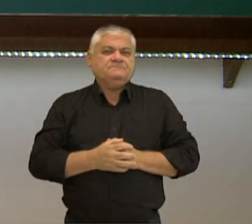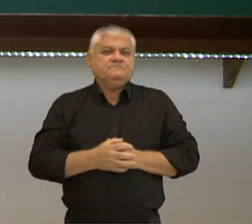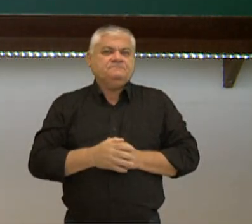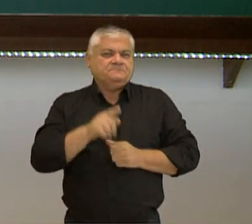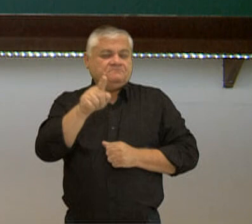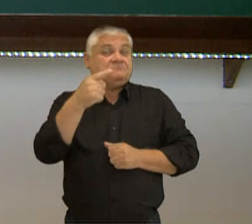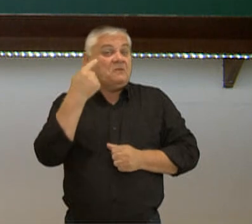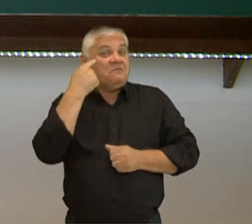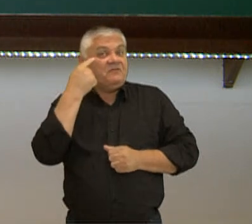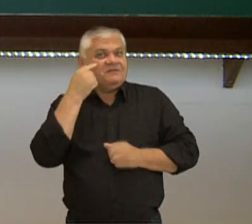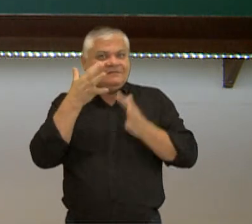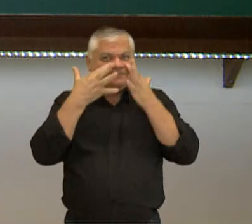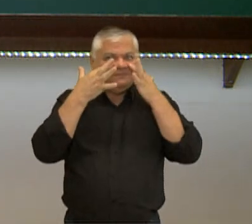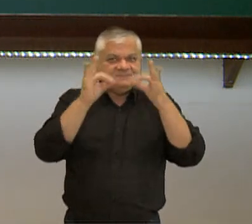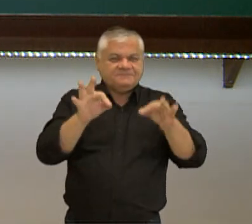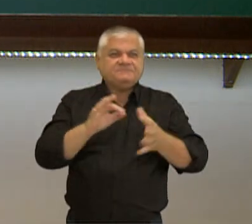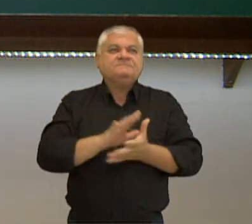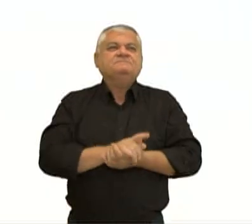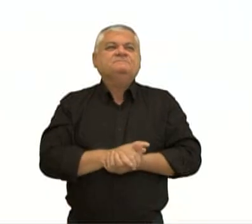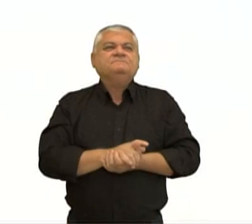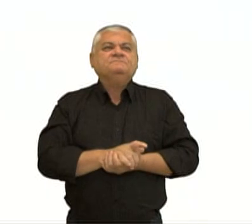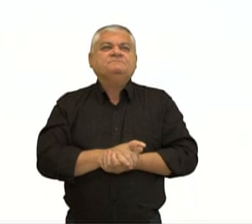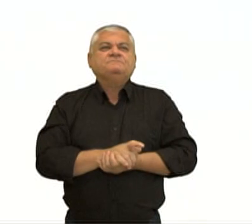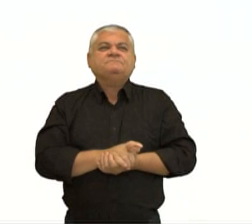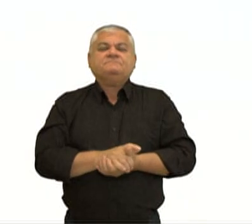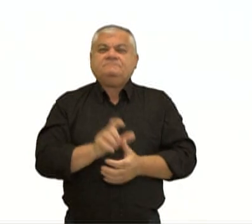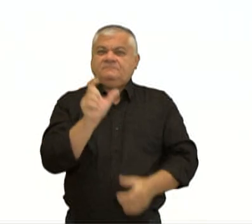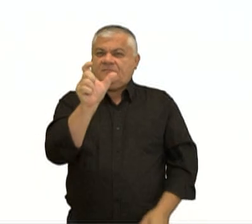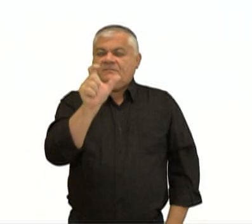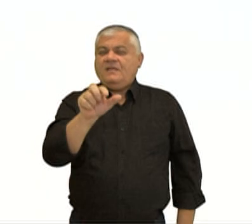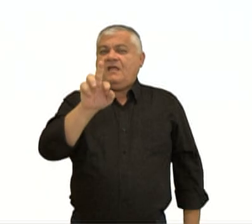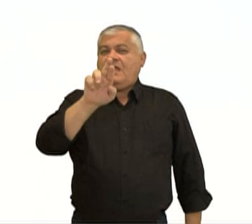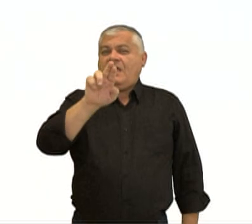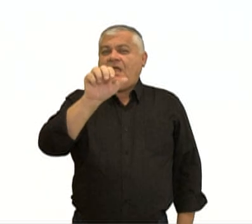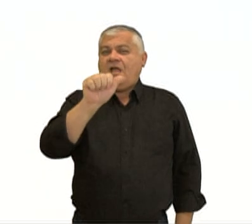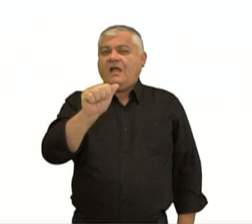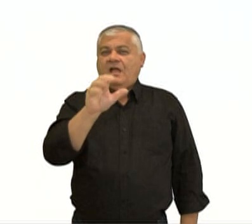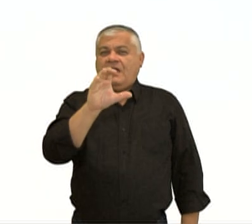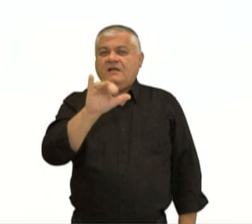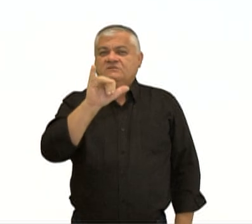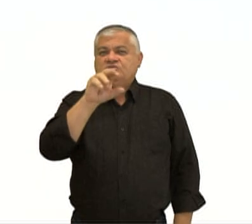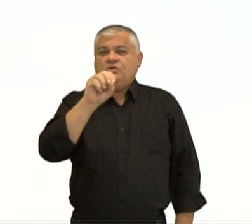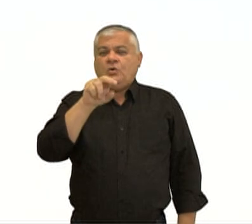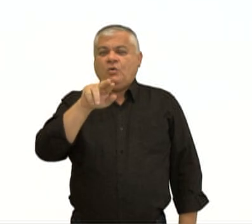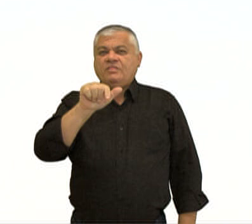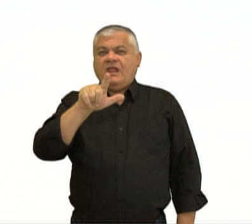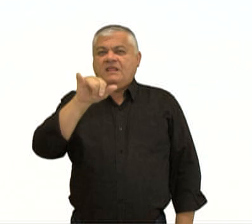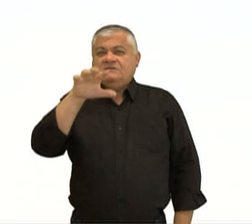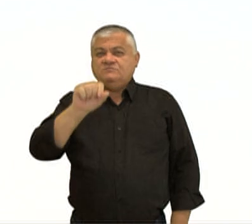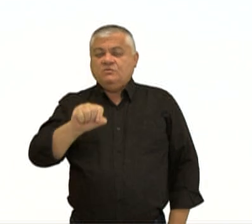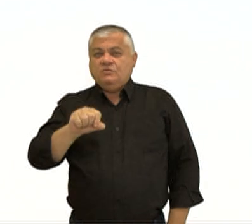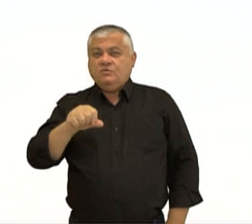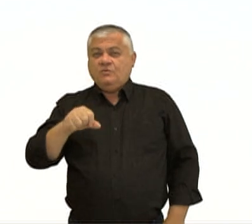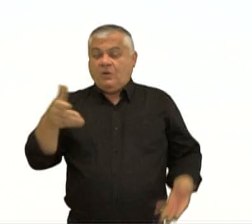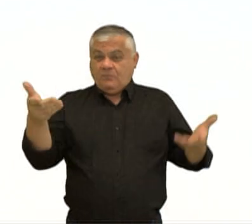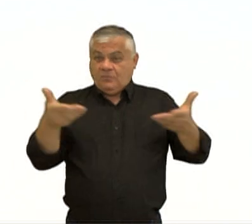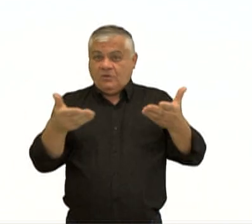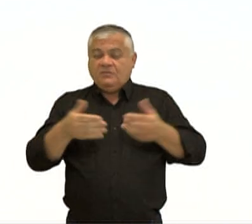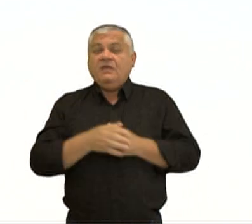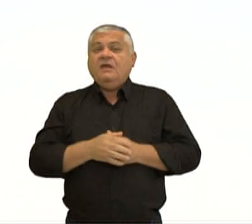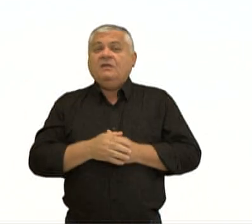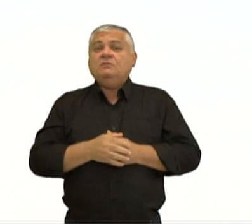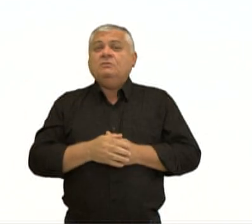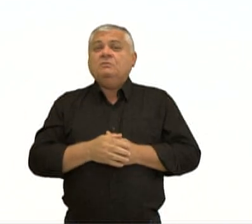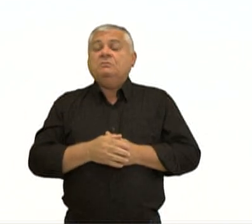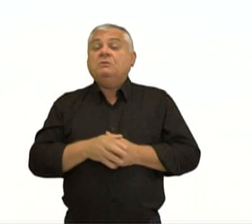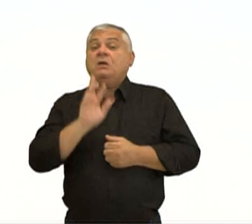ver se vocês estão atentos. O termo racionalismo moderno abrange qual perspectiva